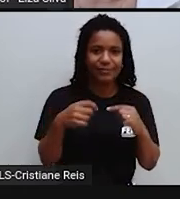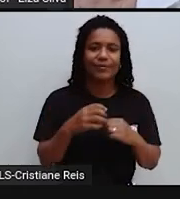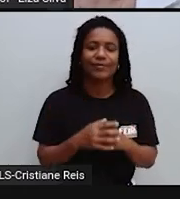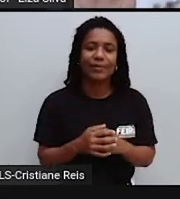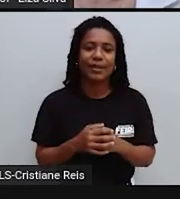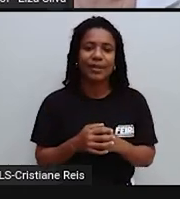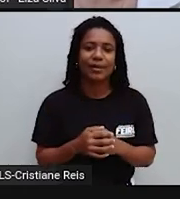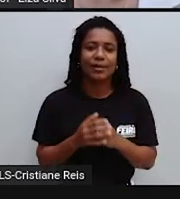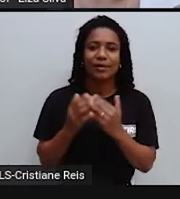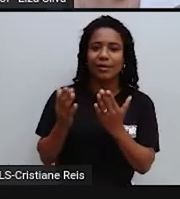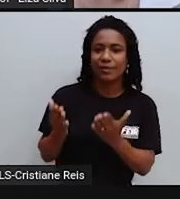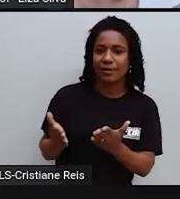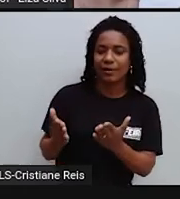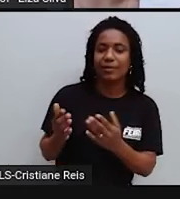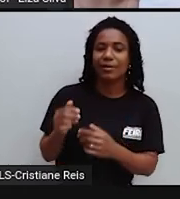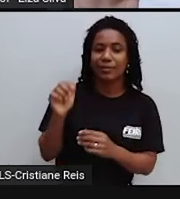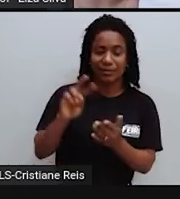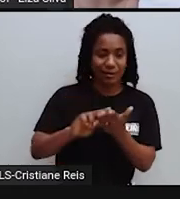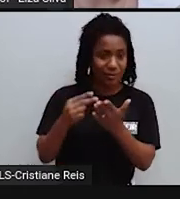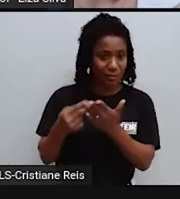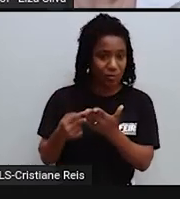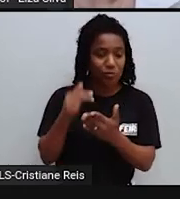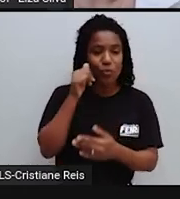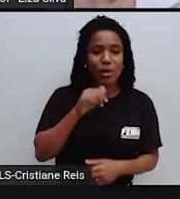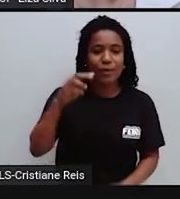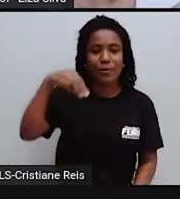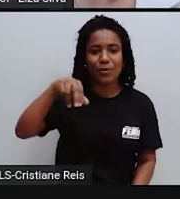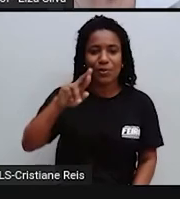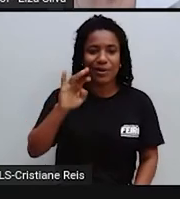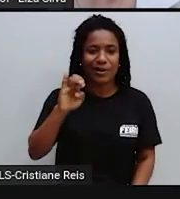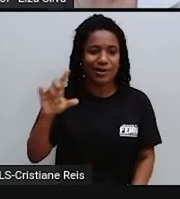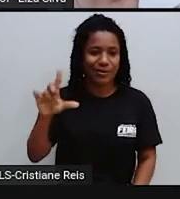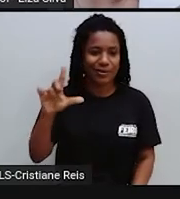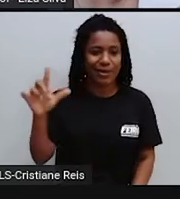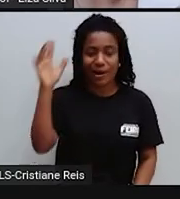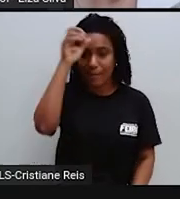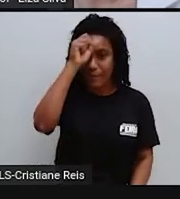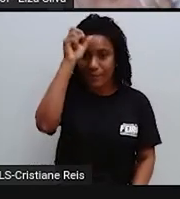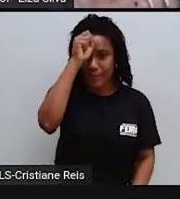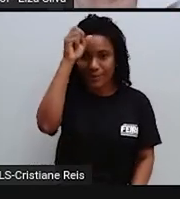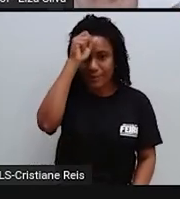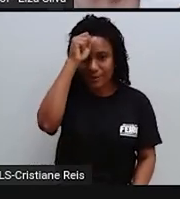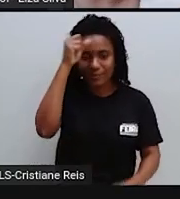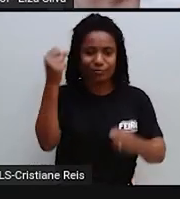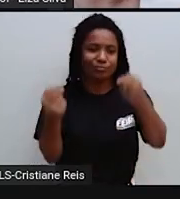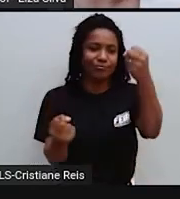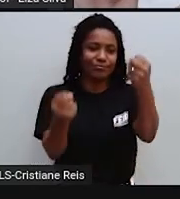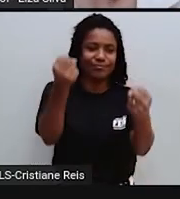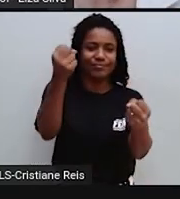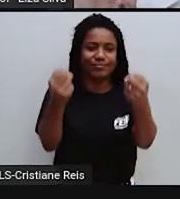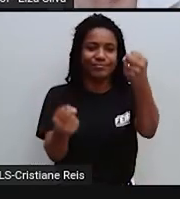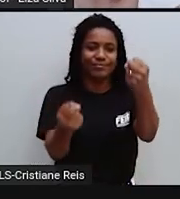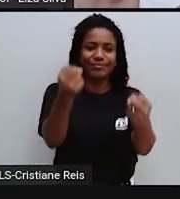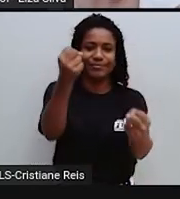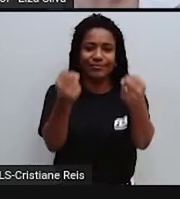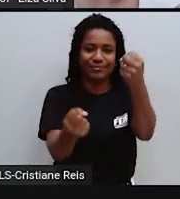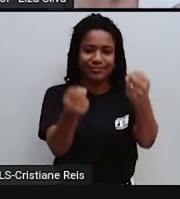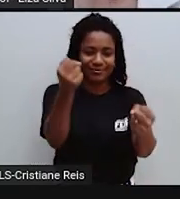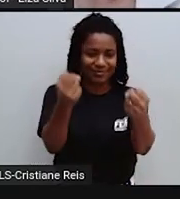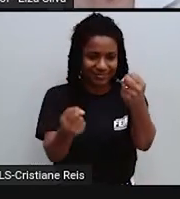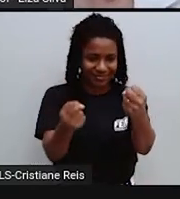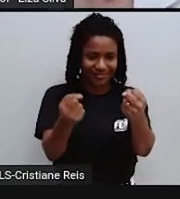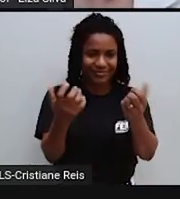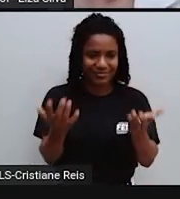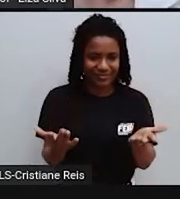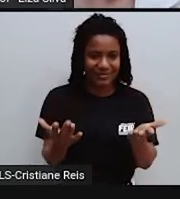Muriel está aprendendo a dirigir. Estudar aqui é nesse sentido, né? De aprender. O resultado do estudo,